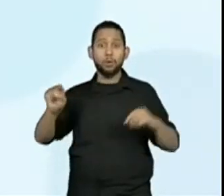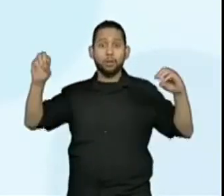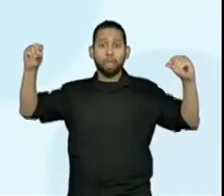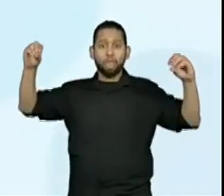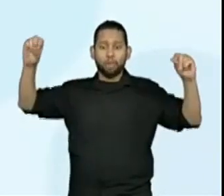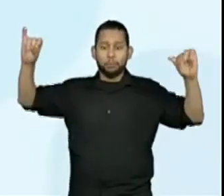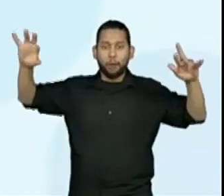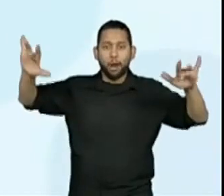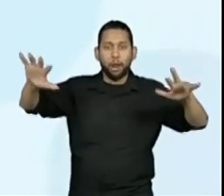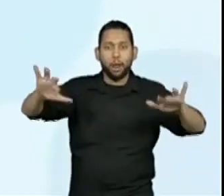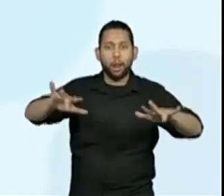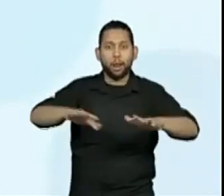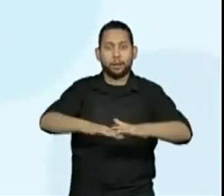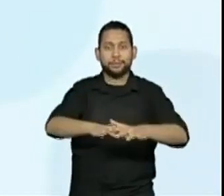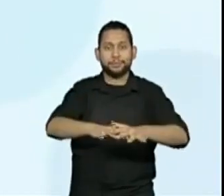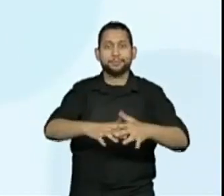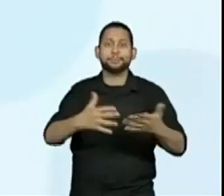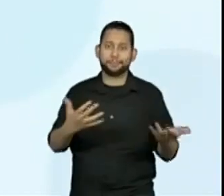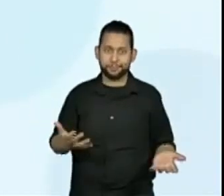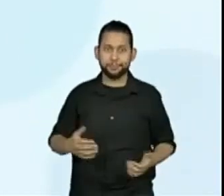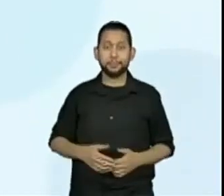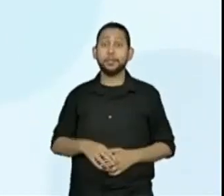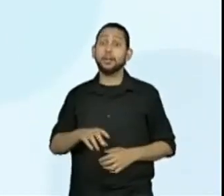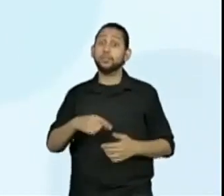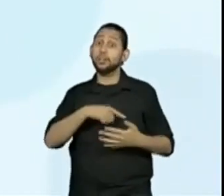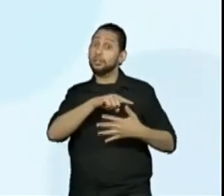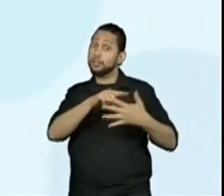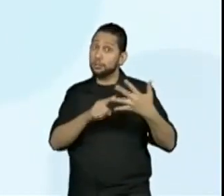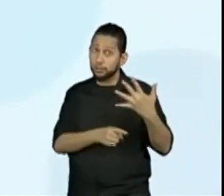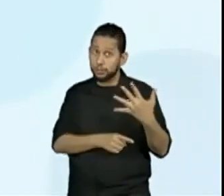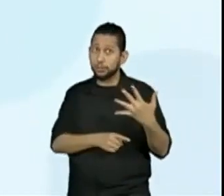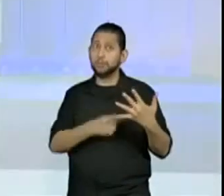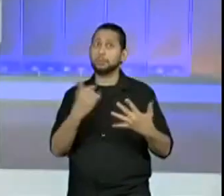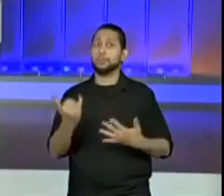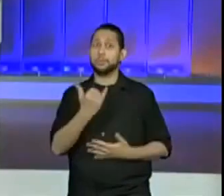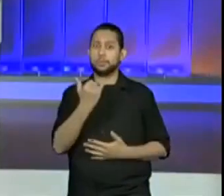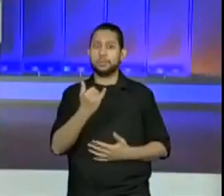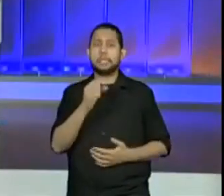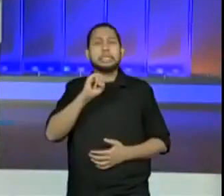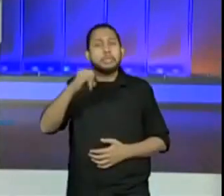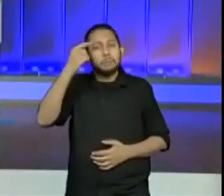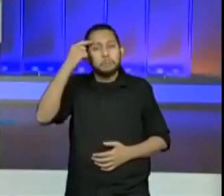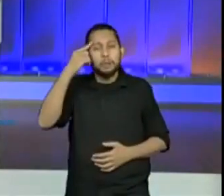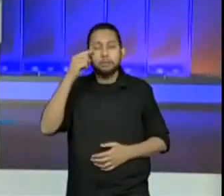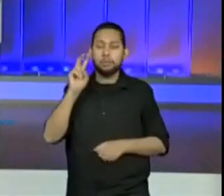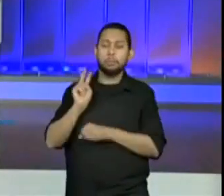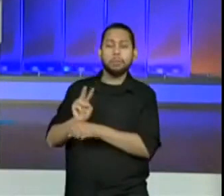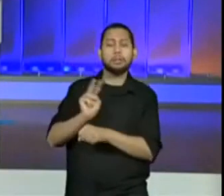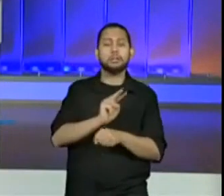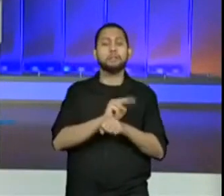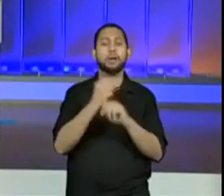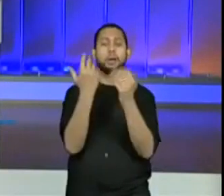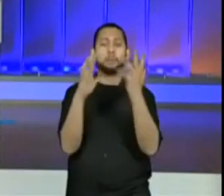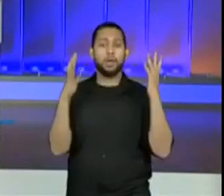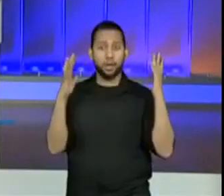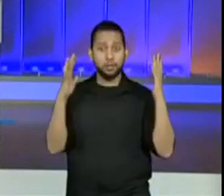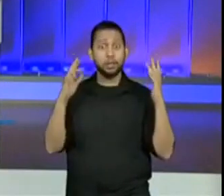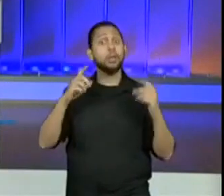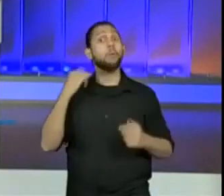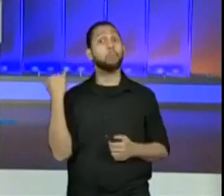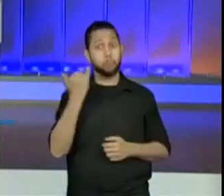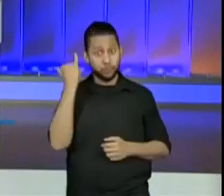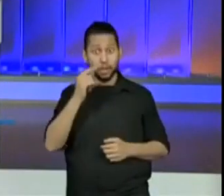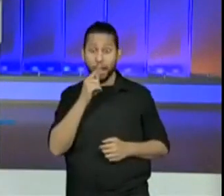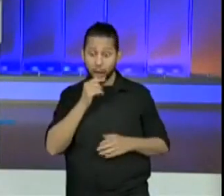importância para a manutenção dos rios. Se falamos em preservação ambiental, precisamos preservar as matas ciliares, porque a